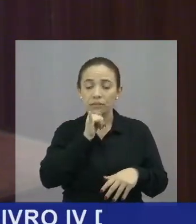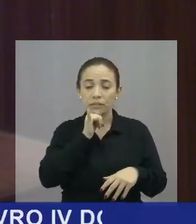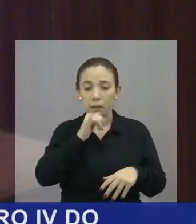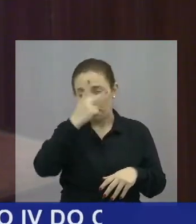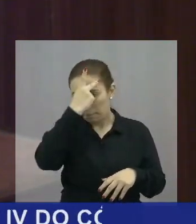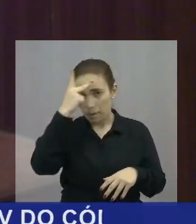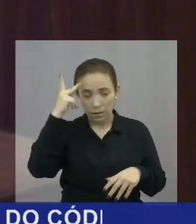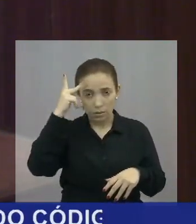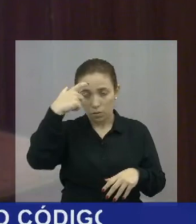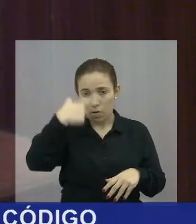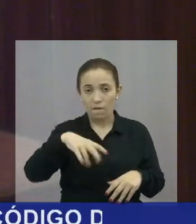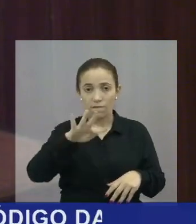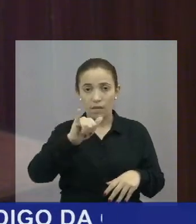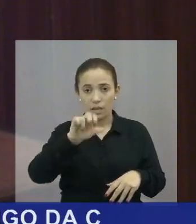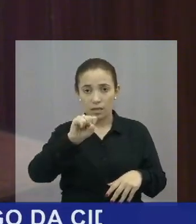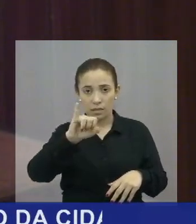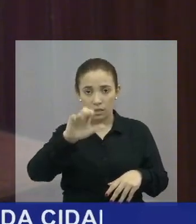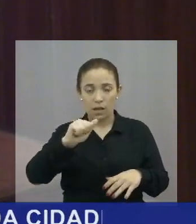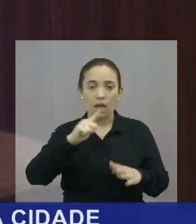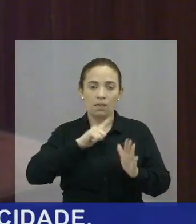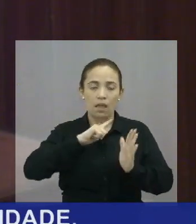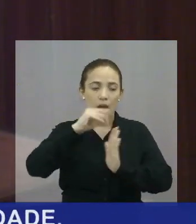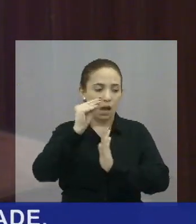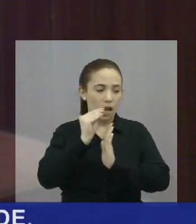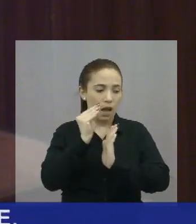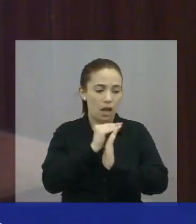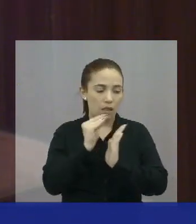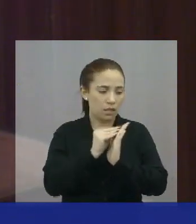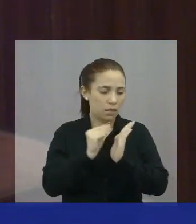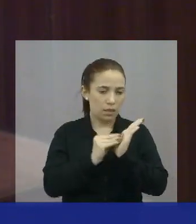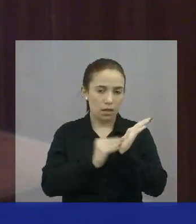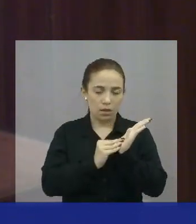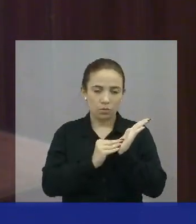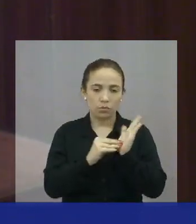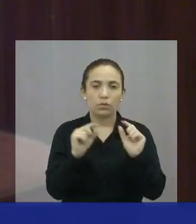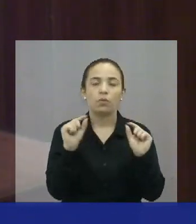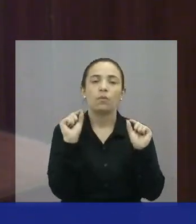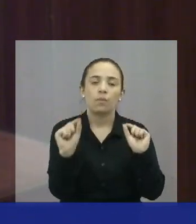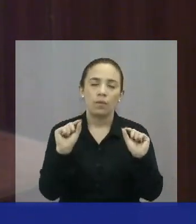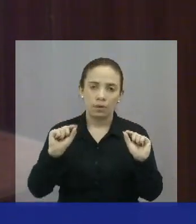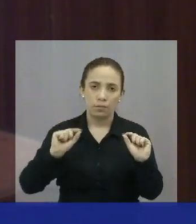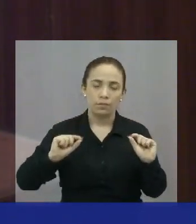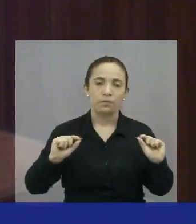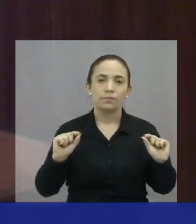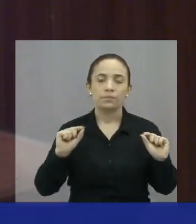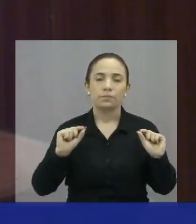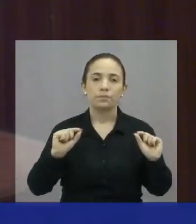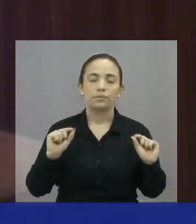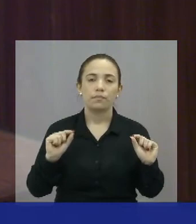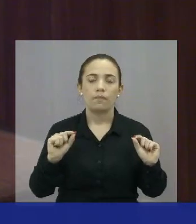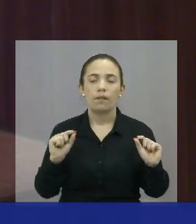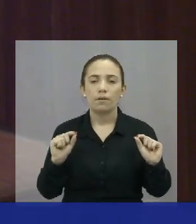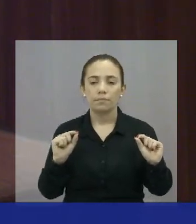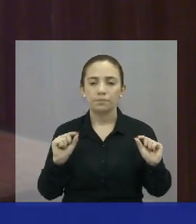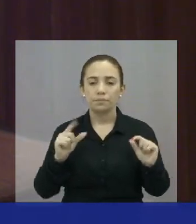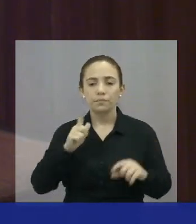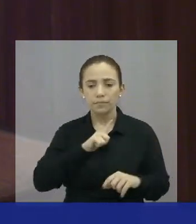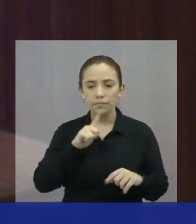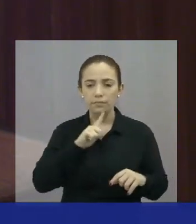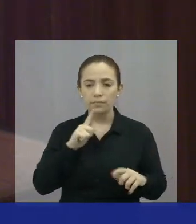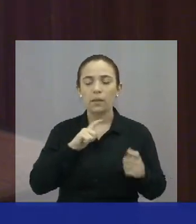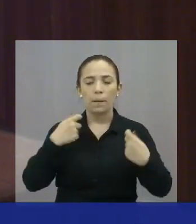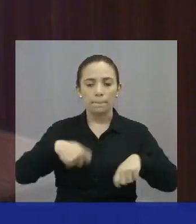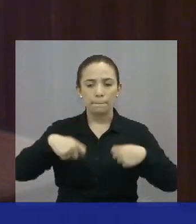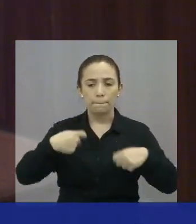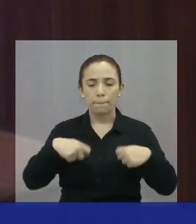pessoa física registrada no cadastro único, que seria, que logicamente, é a que tem que ter